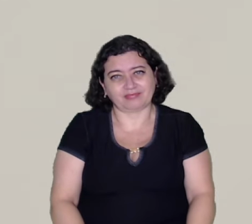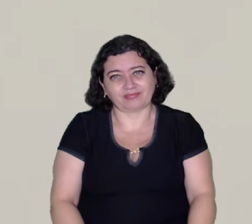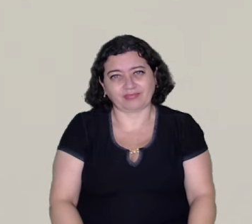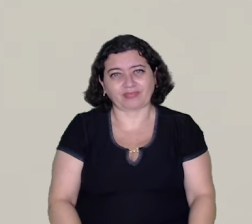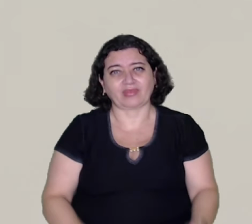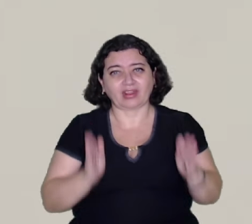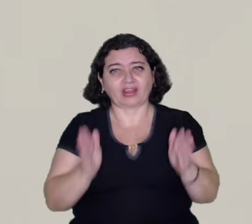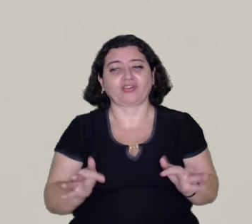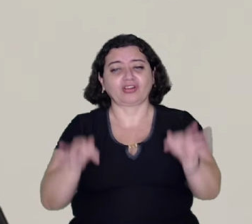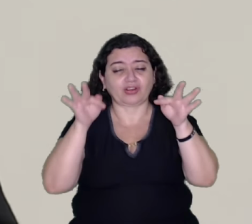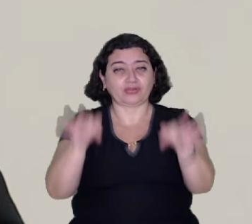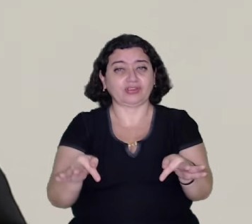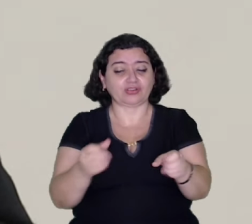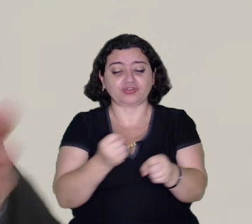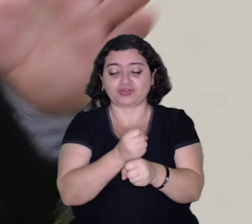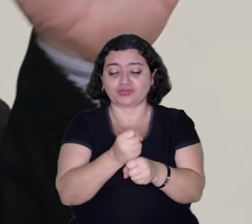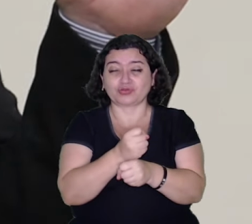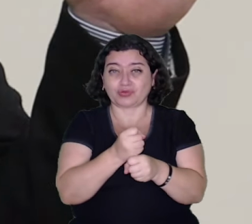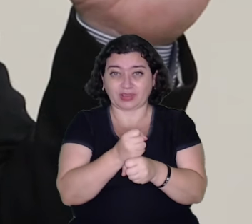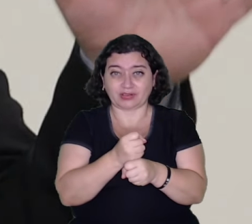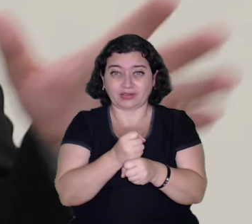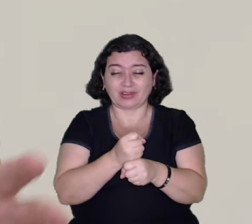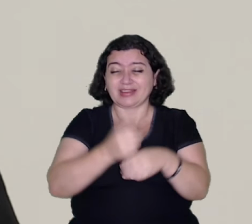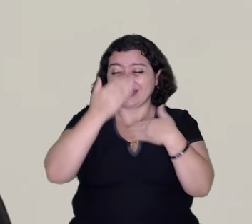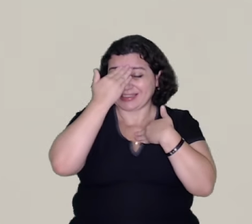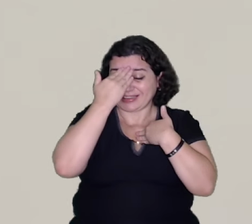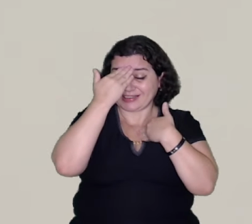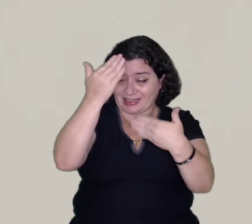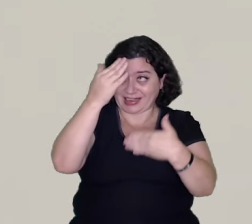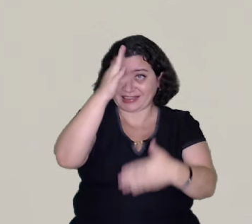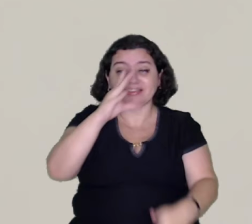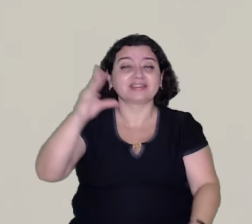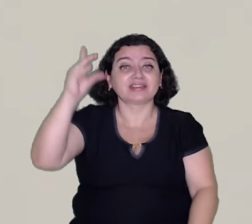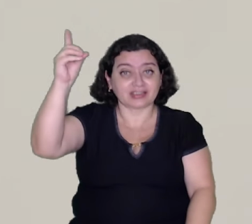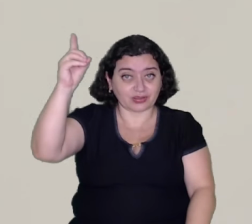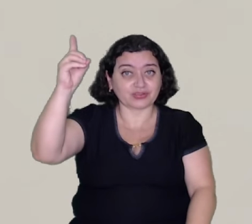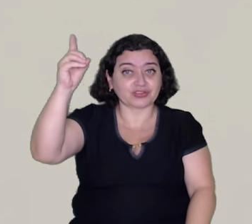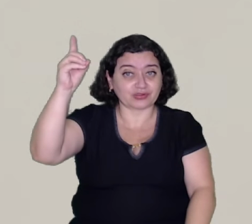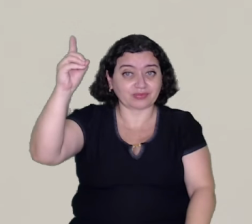Chegamos ao final de mais um ano. Graças a Deus.